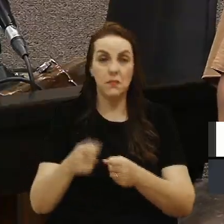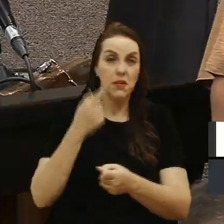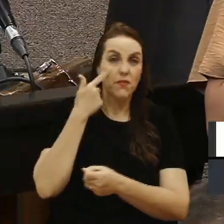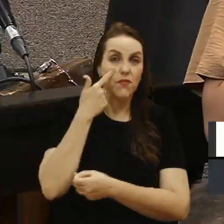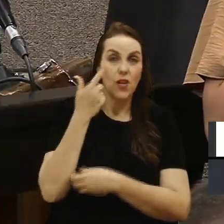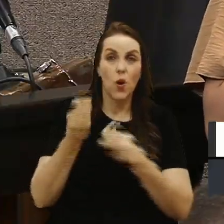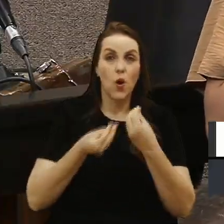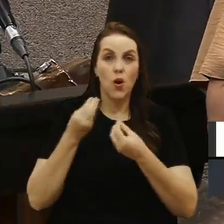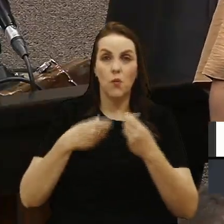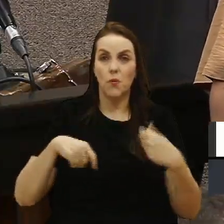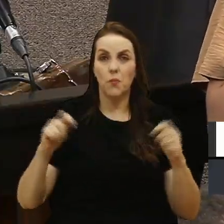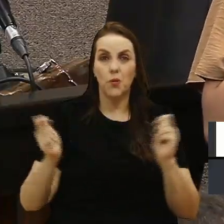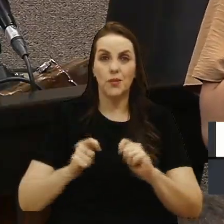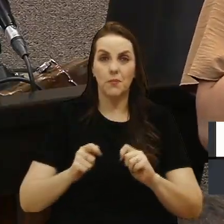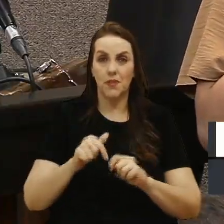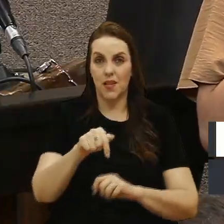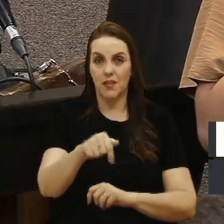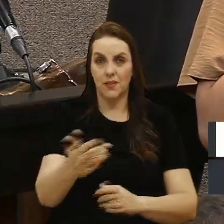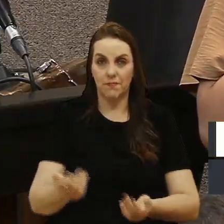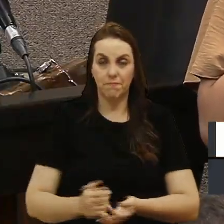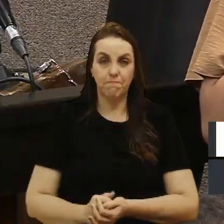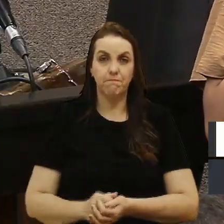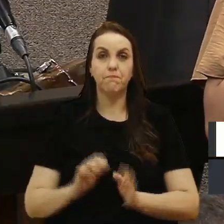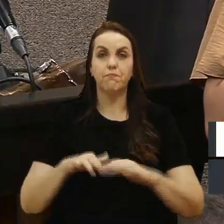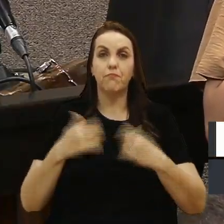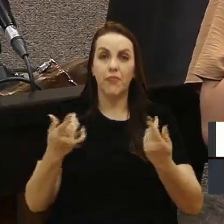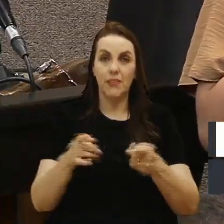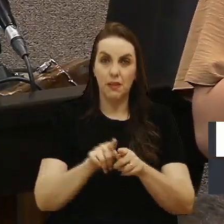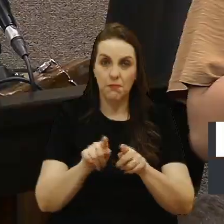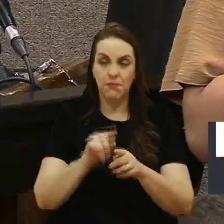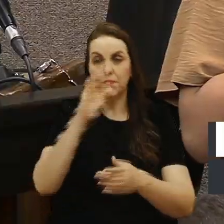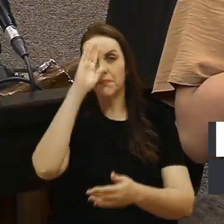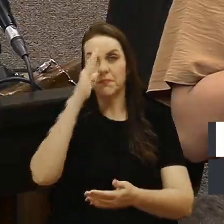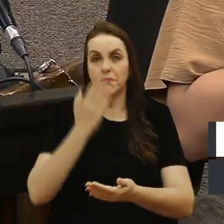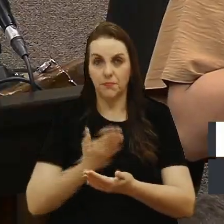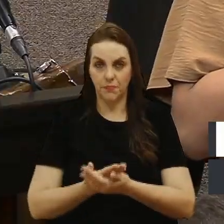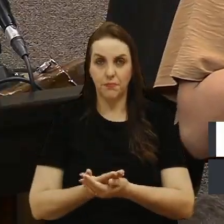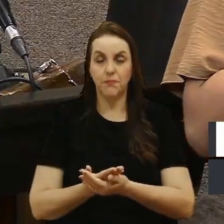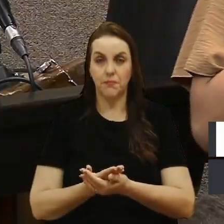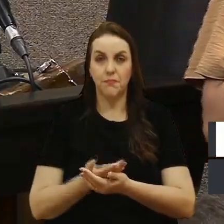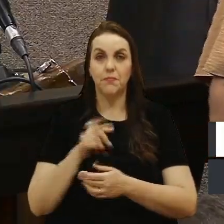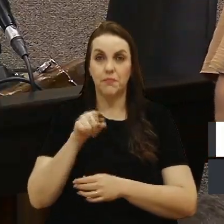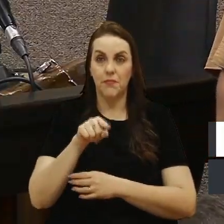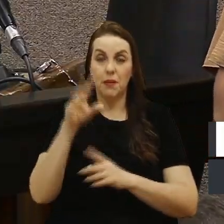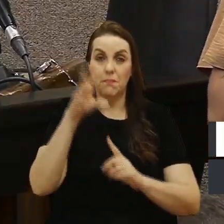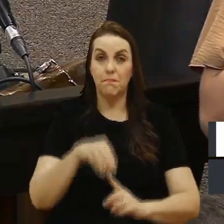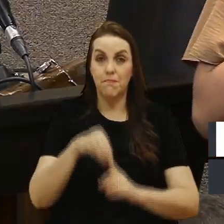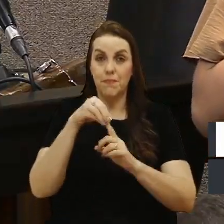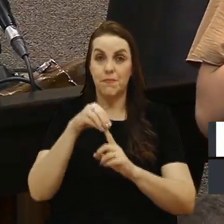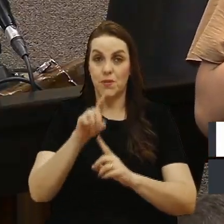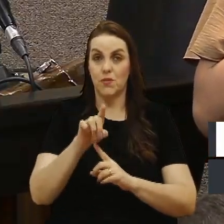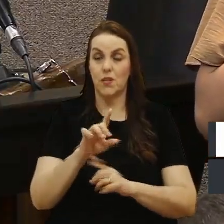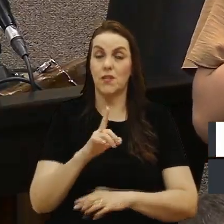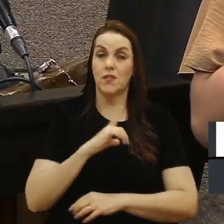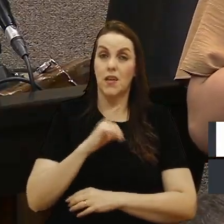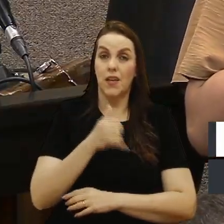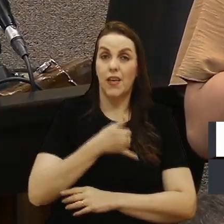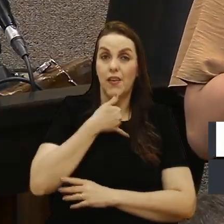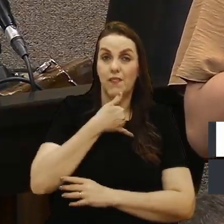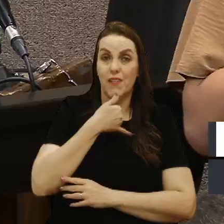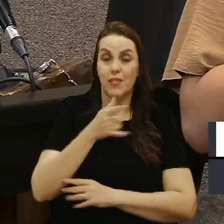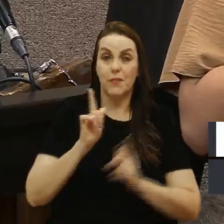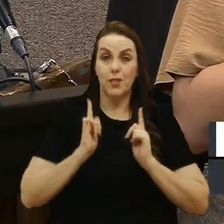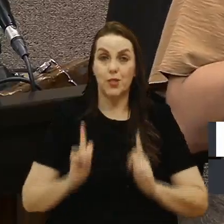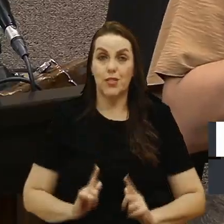verificar quais as possibilidades. E também acredito que são fatos de prioridade que, infelizmente, a gestão